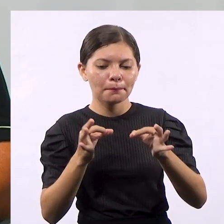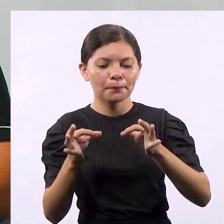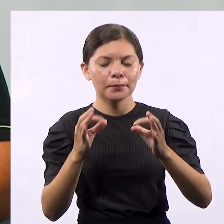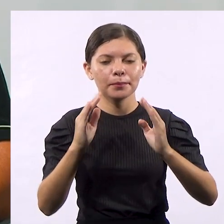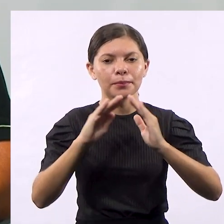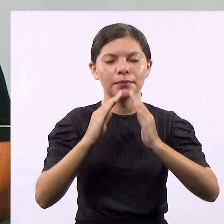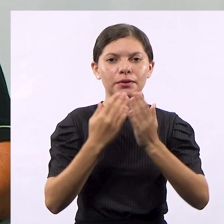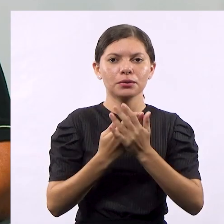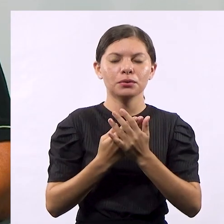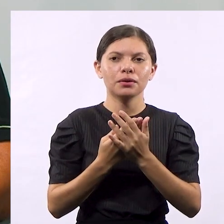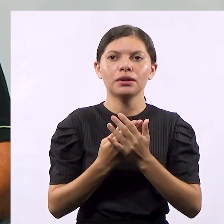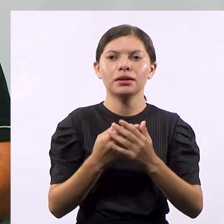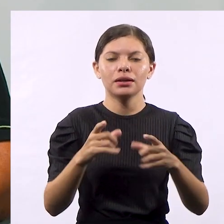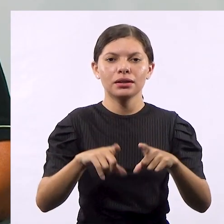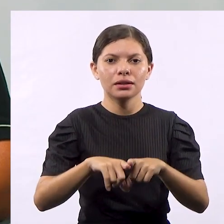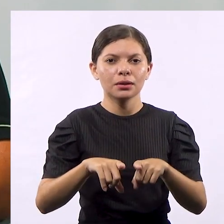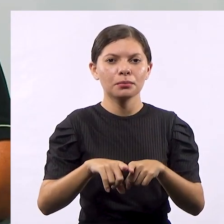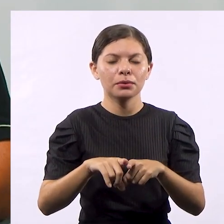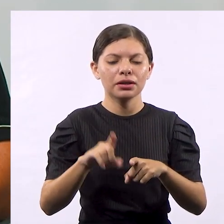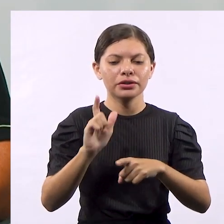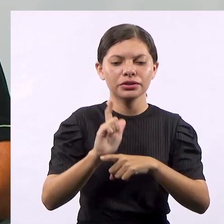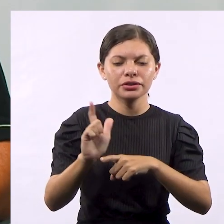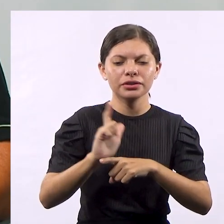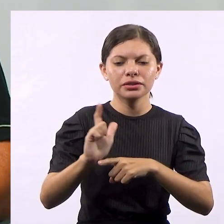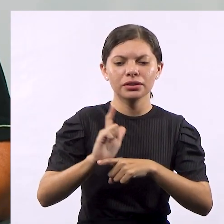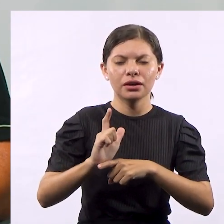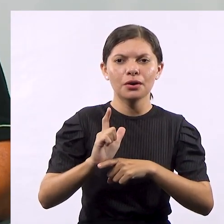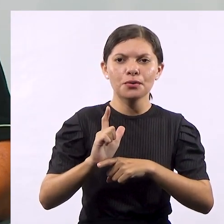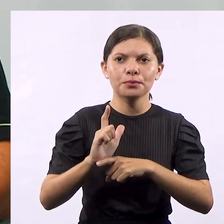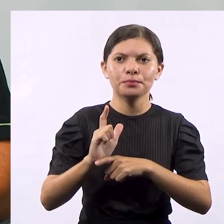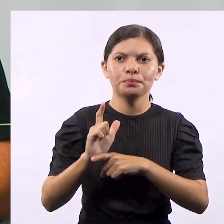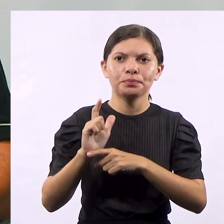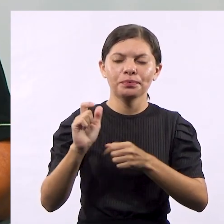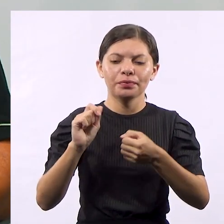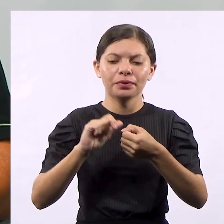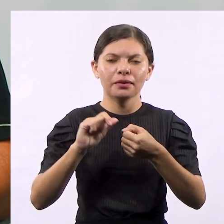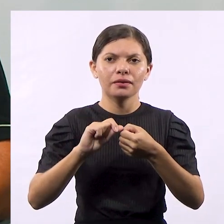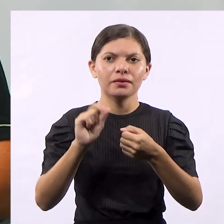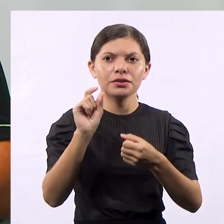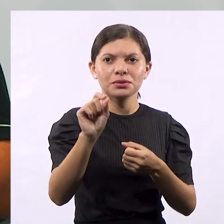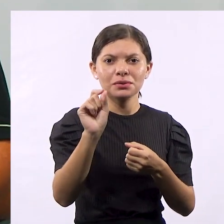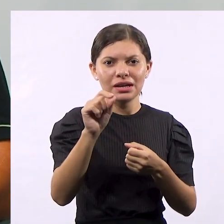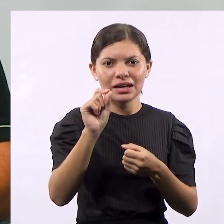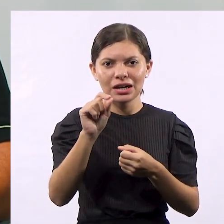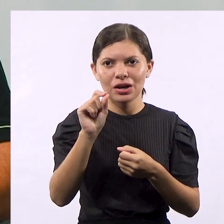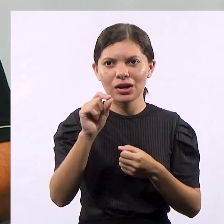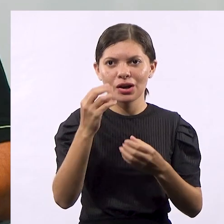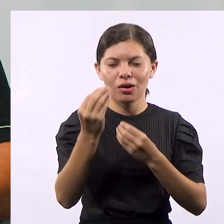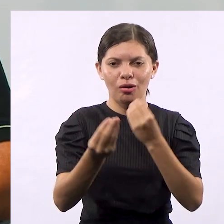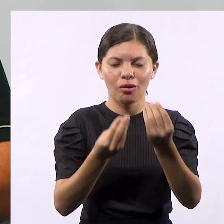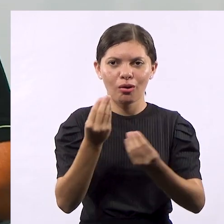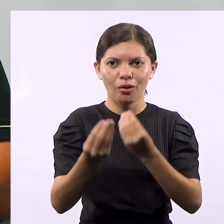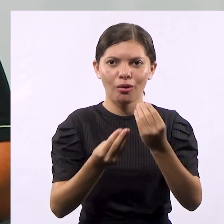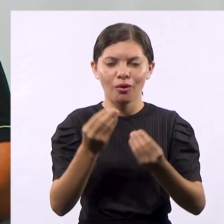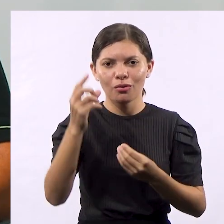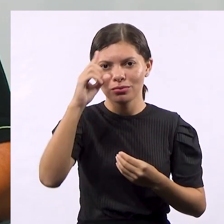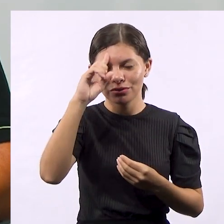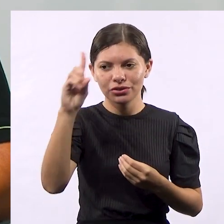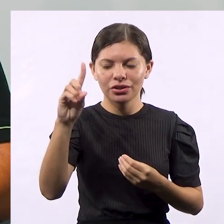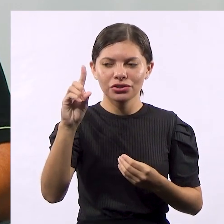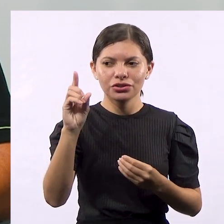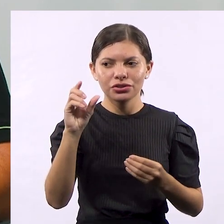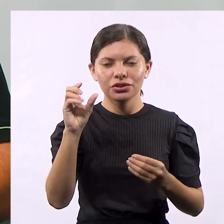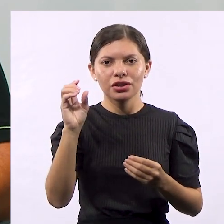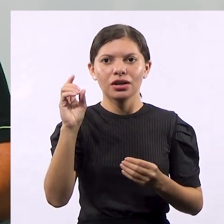organização, né? E mais do que isso, como a gestão lida, né, com esses indivíduos ali no dia a